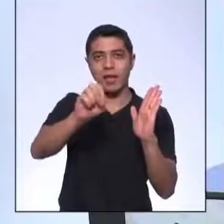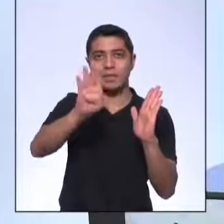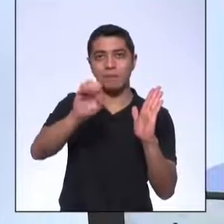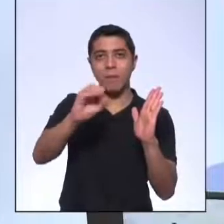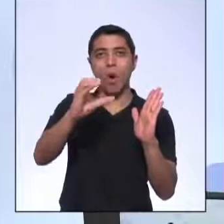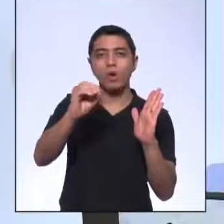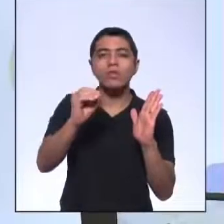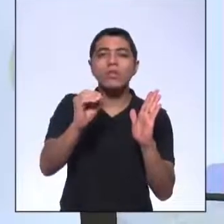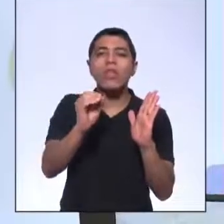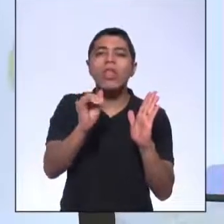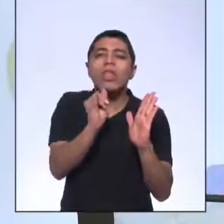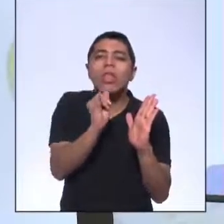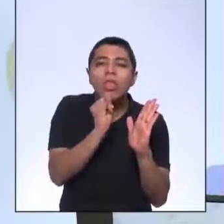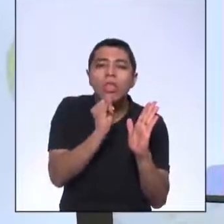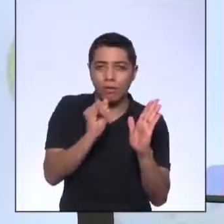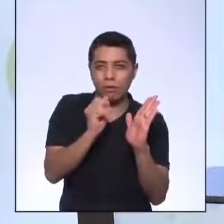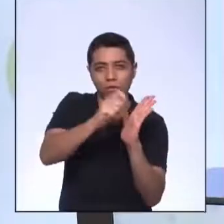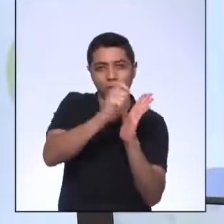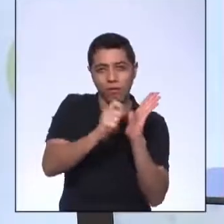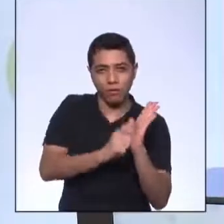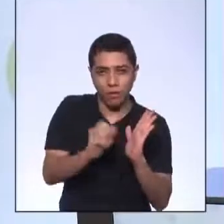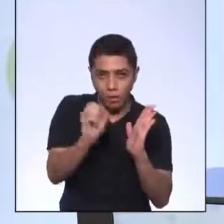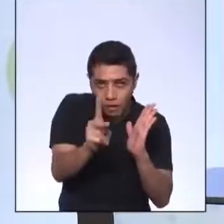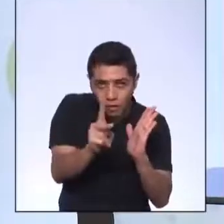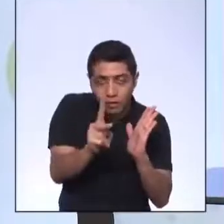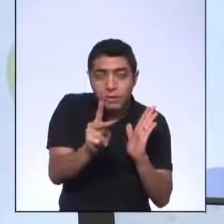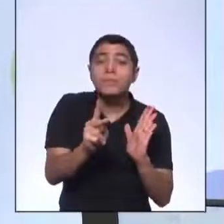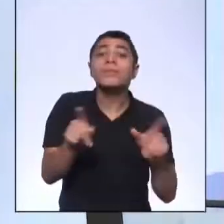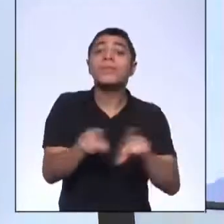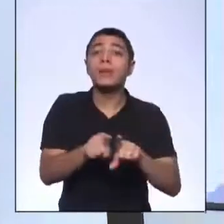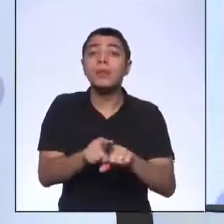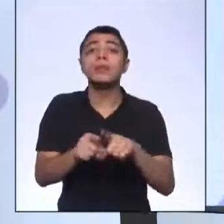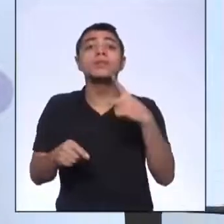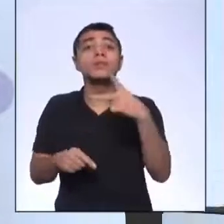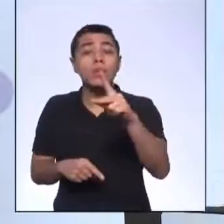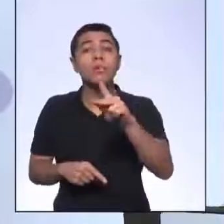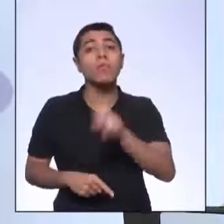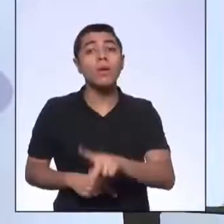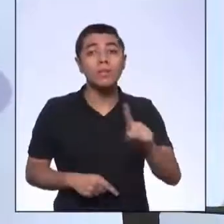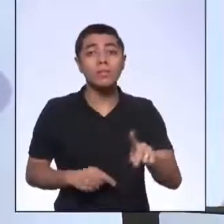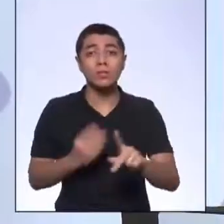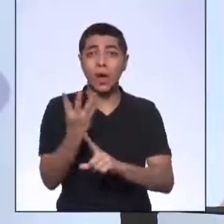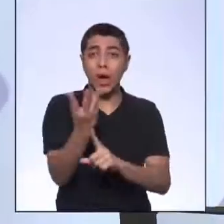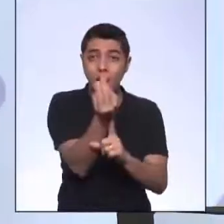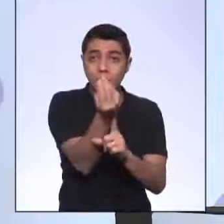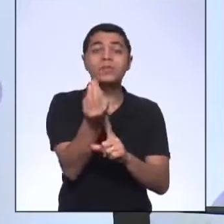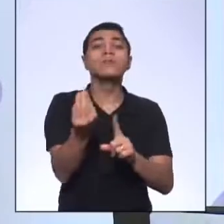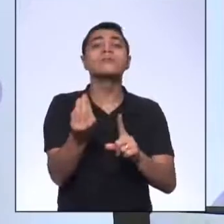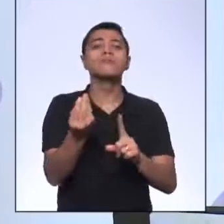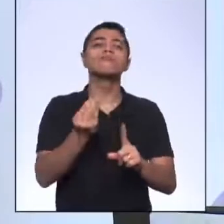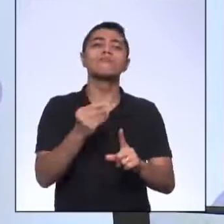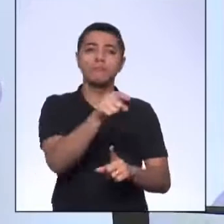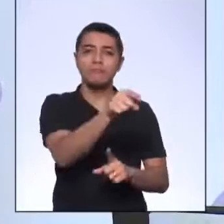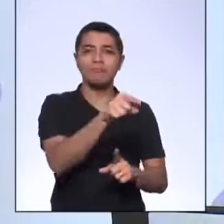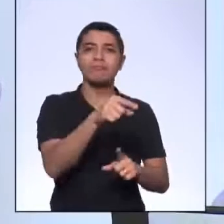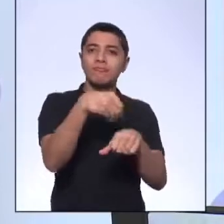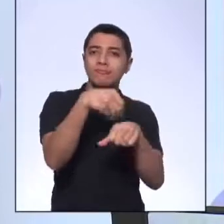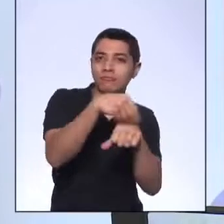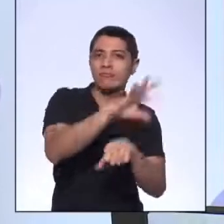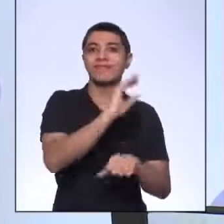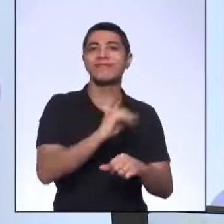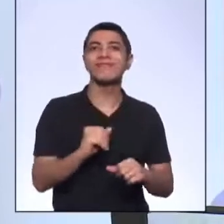né conversando aí com seu professor de arte né que também vai passar a questão aí para poder na sua escola para direção até para que